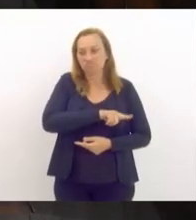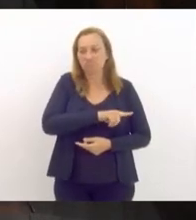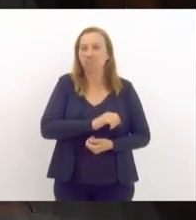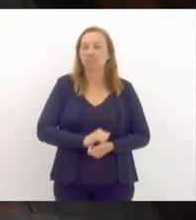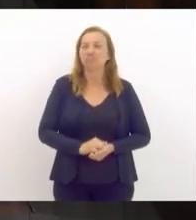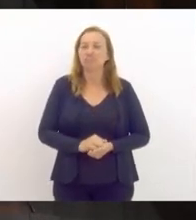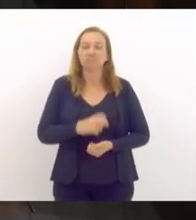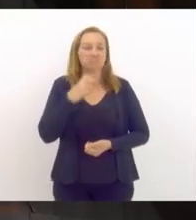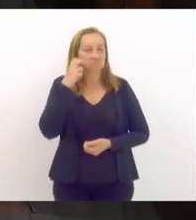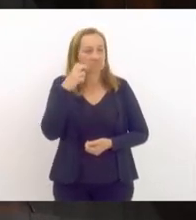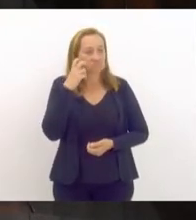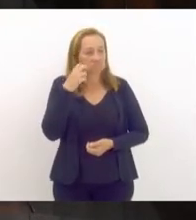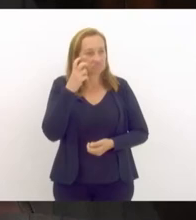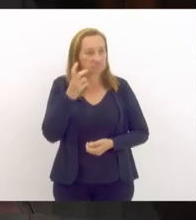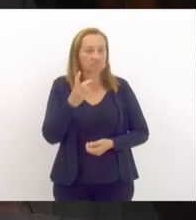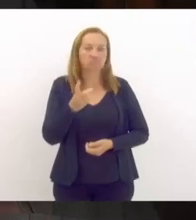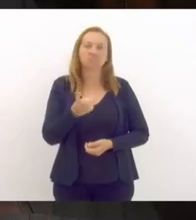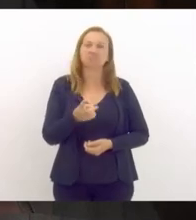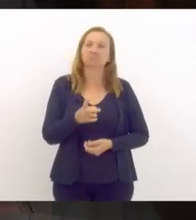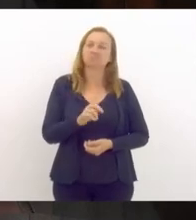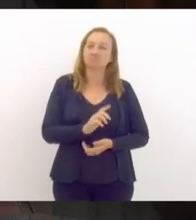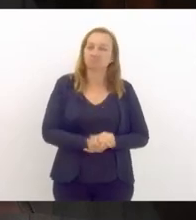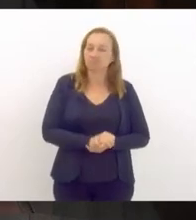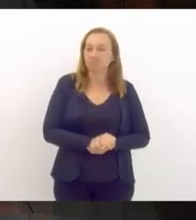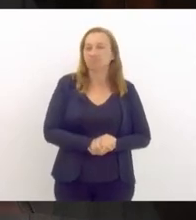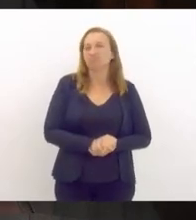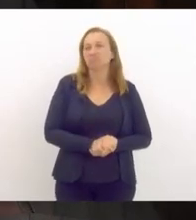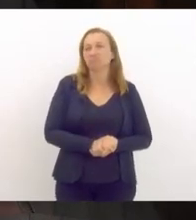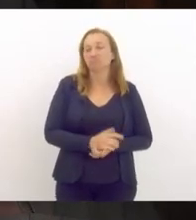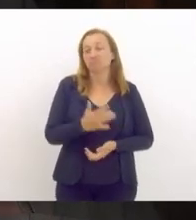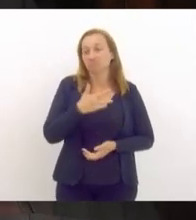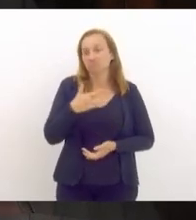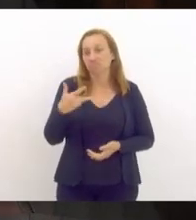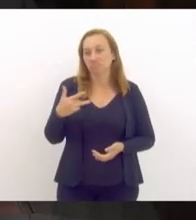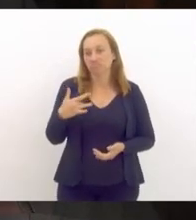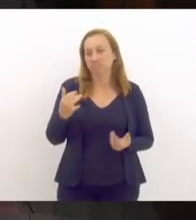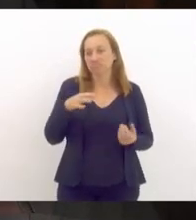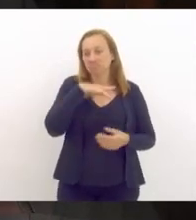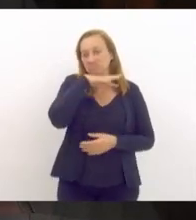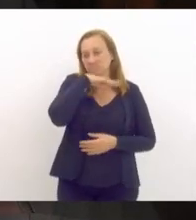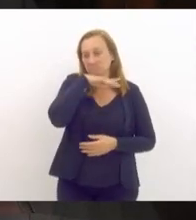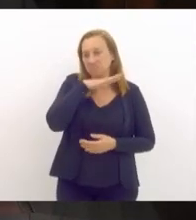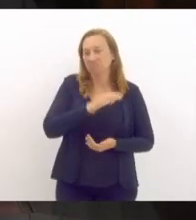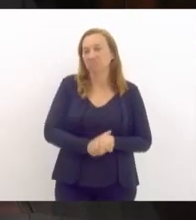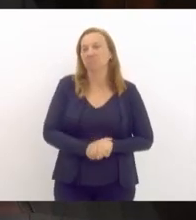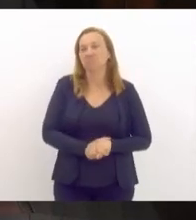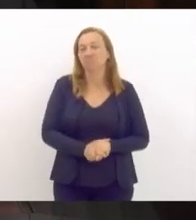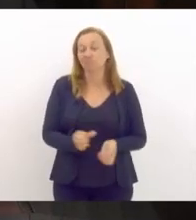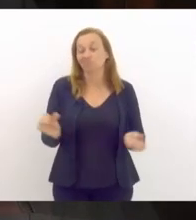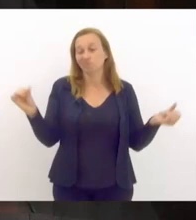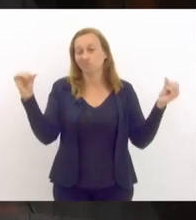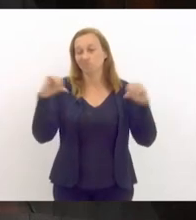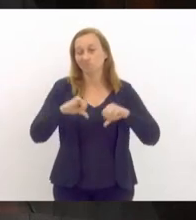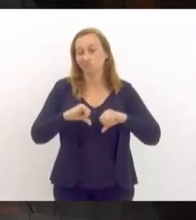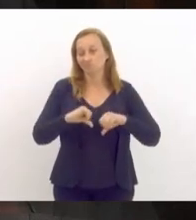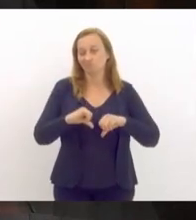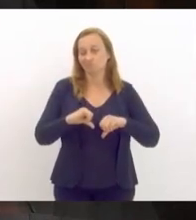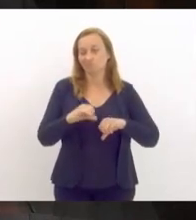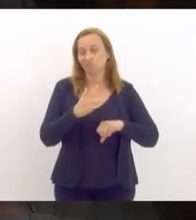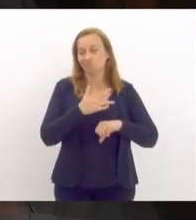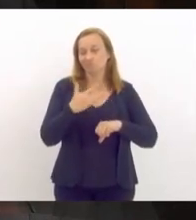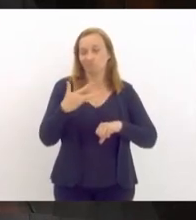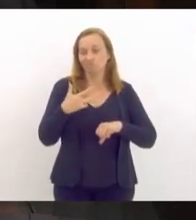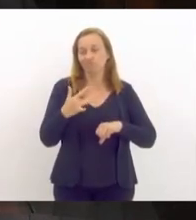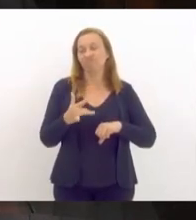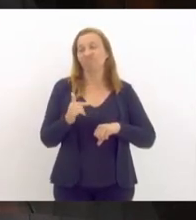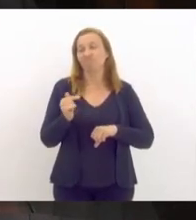que envergonha os seus municípios a saúde acabada a saúde acabada com baliza